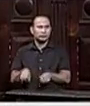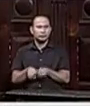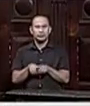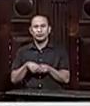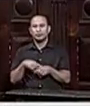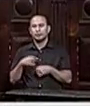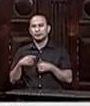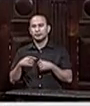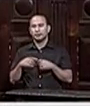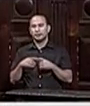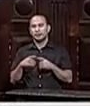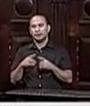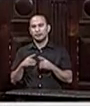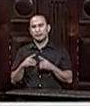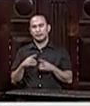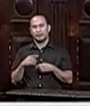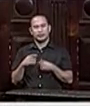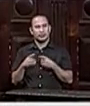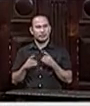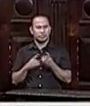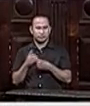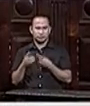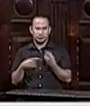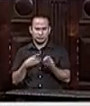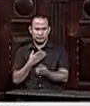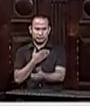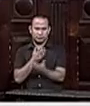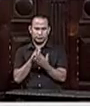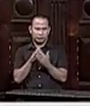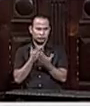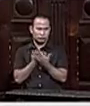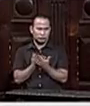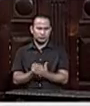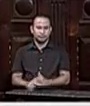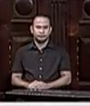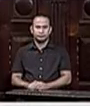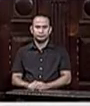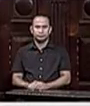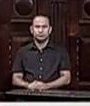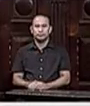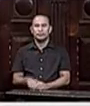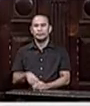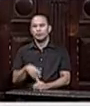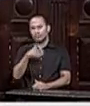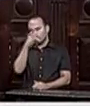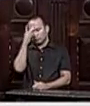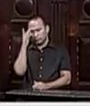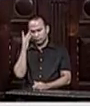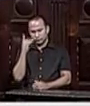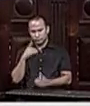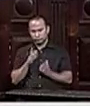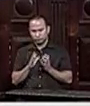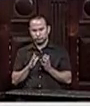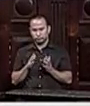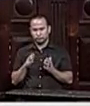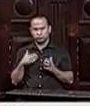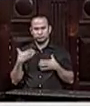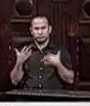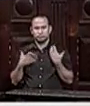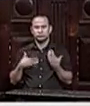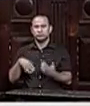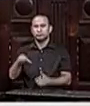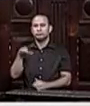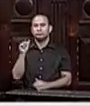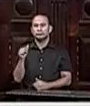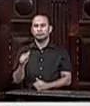todo. E os animadores culturais foram, então, contratados, né? Foram incorporados à Rede Estadual